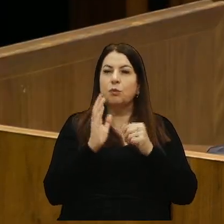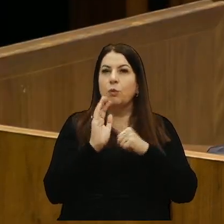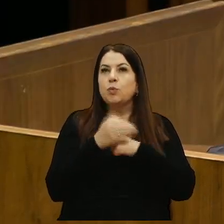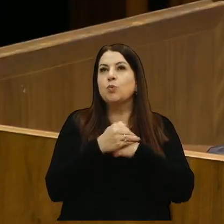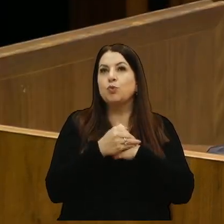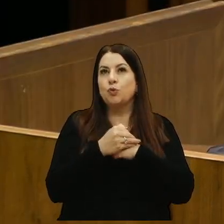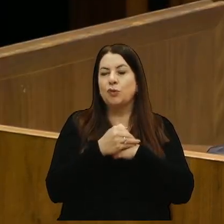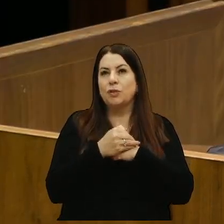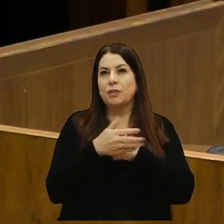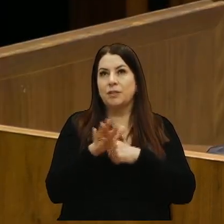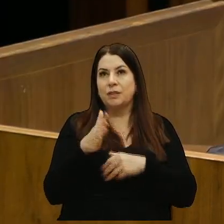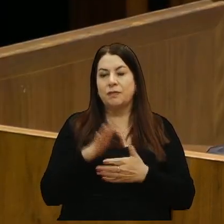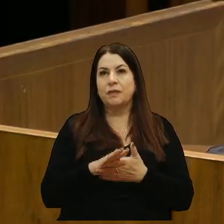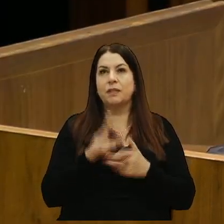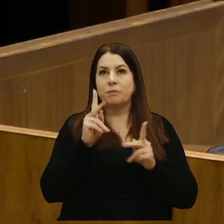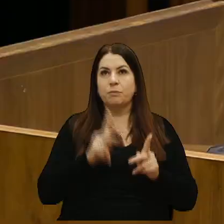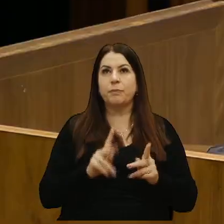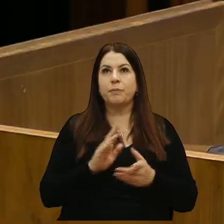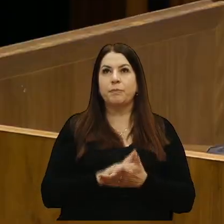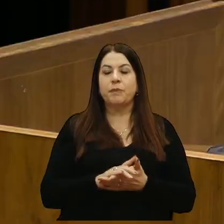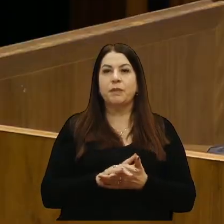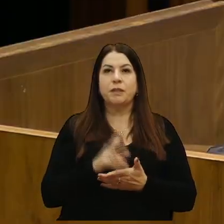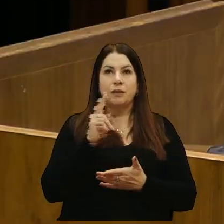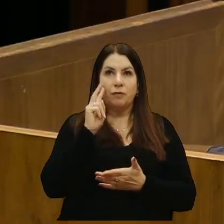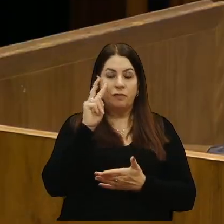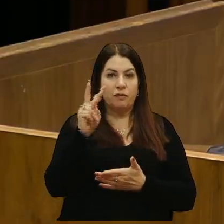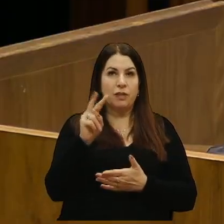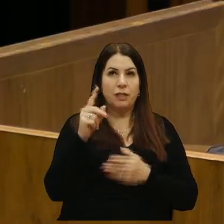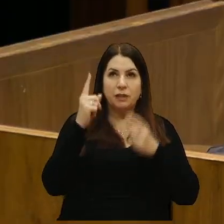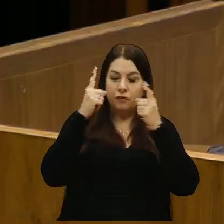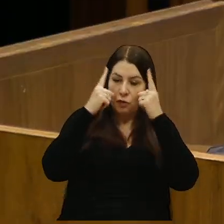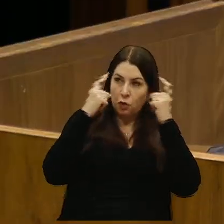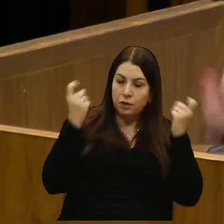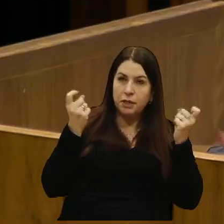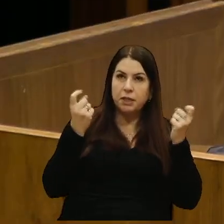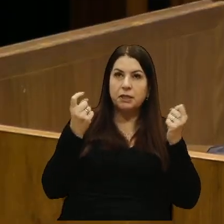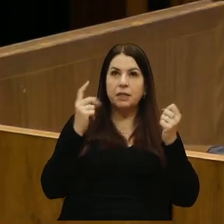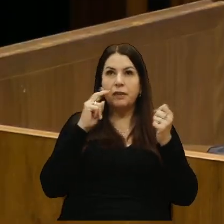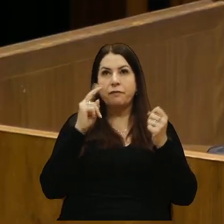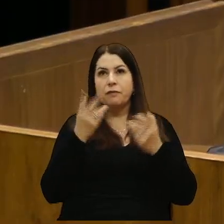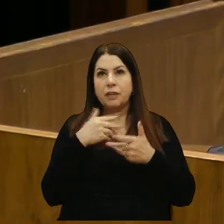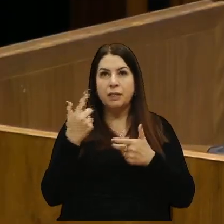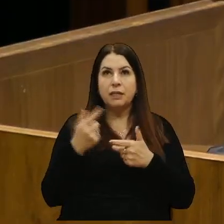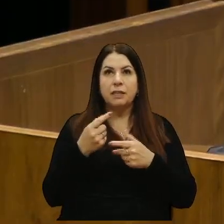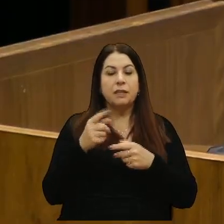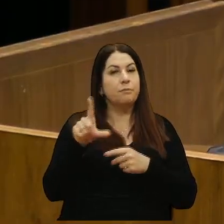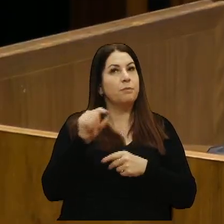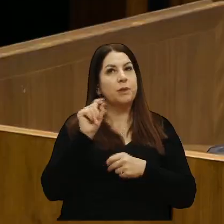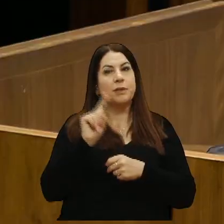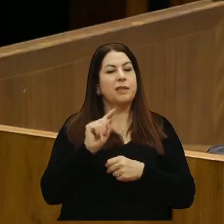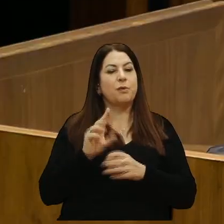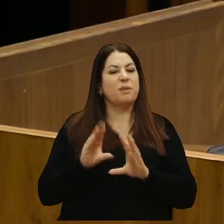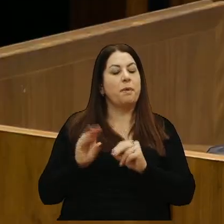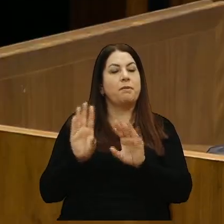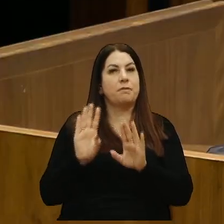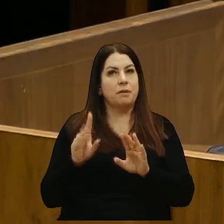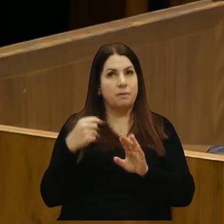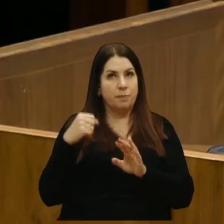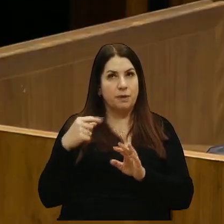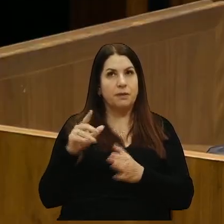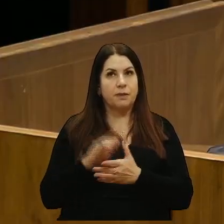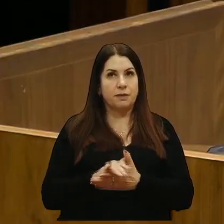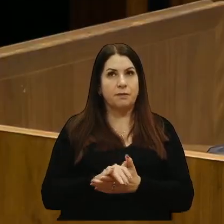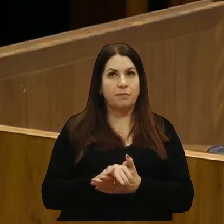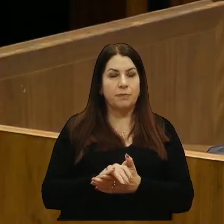escondido. Muitas vezes as pessoas veem agressões, veem violências e preferem não se meterem. Nós